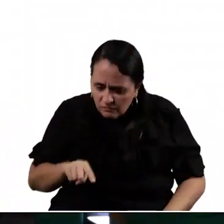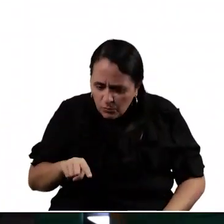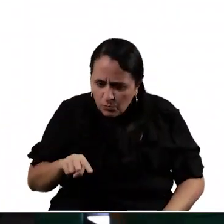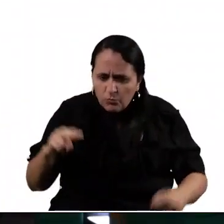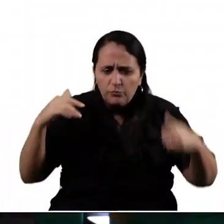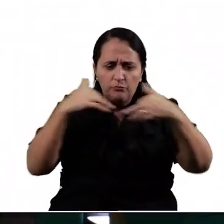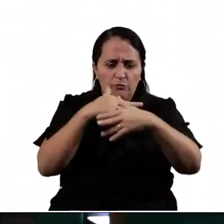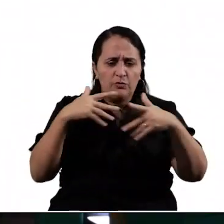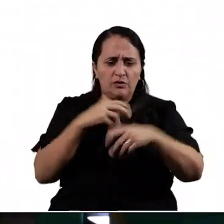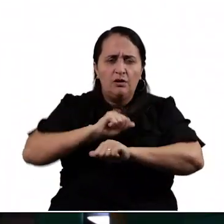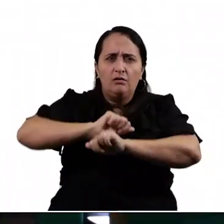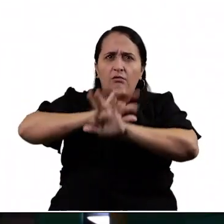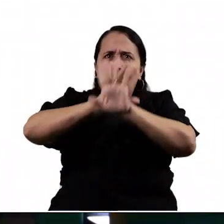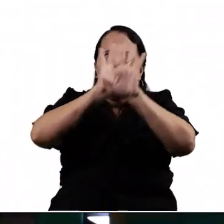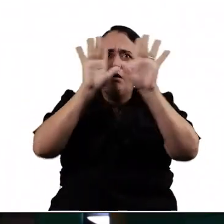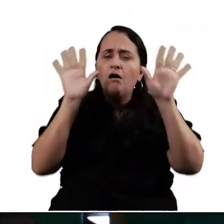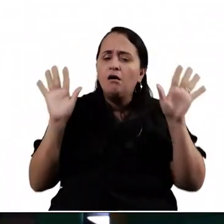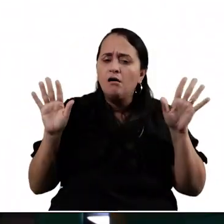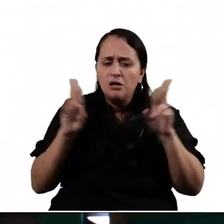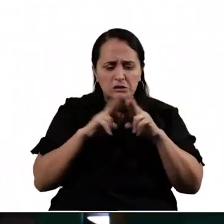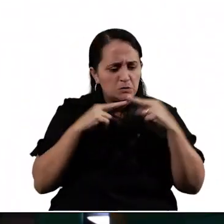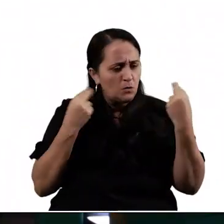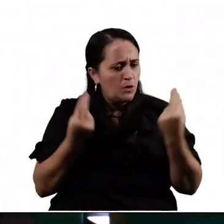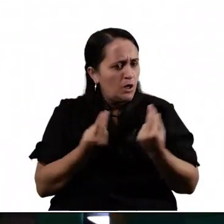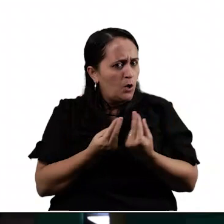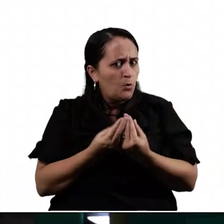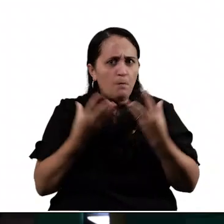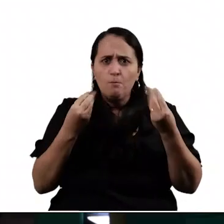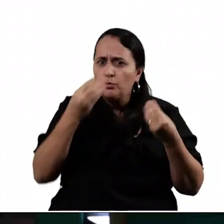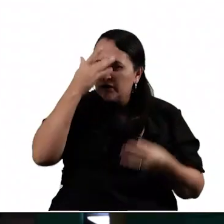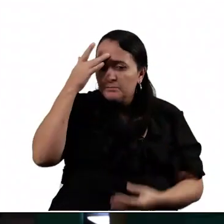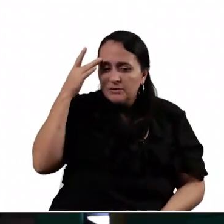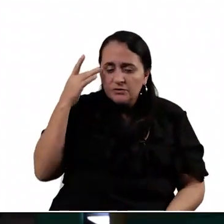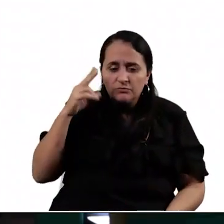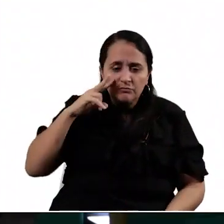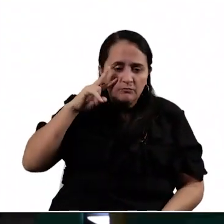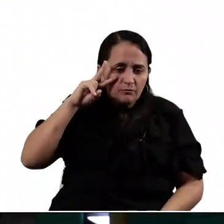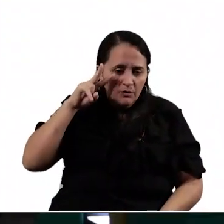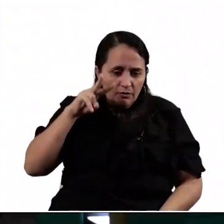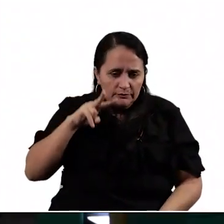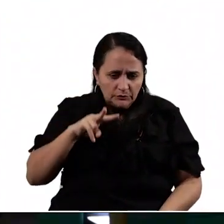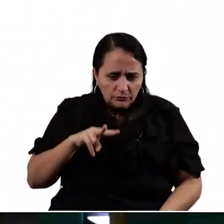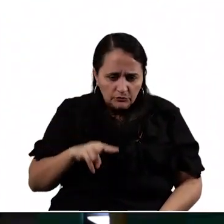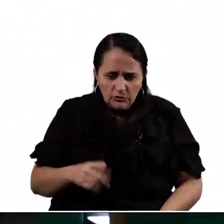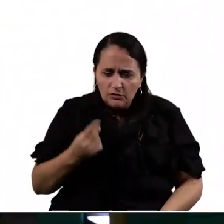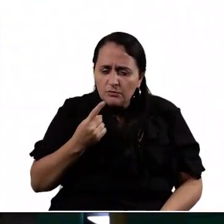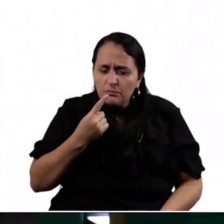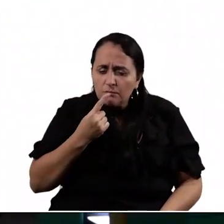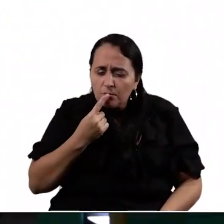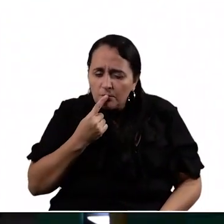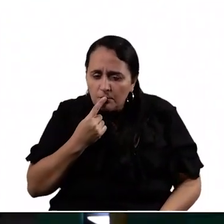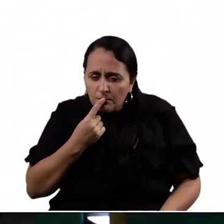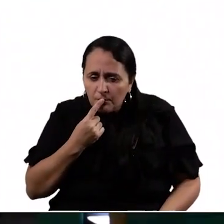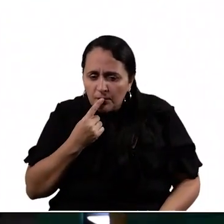e muitas pessoas Reunidas aí ele resolveu olhar de perto mas ele estava com um pouquinho de